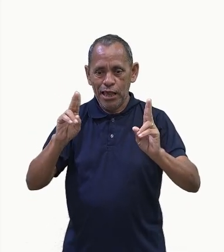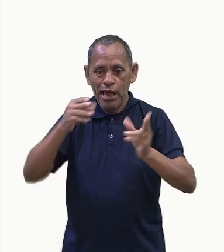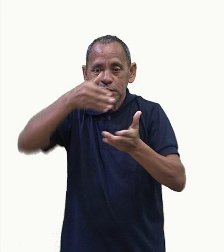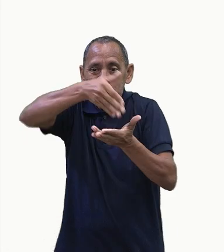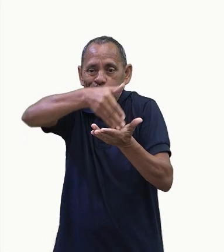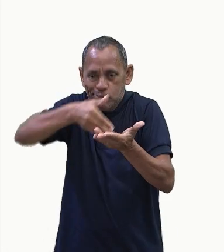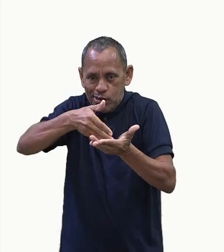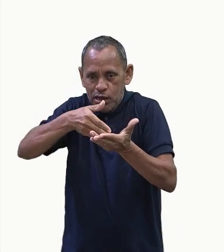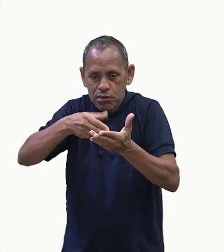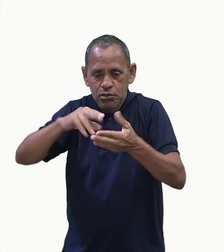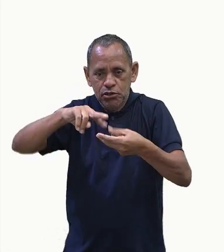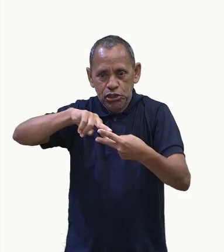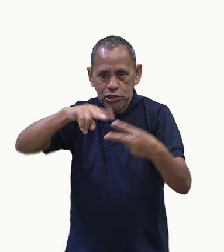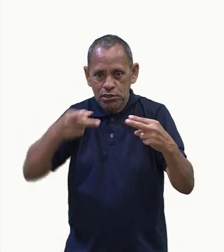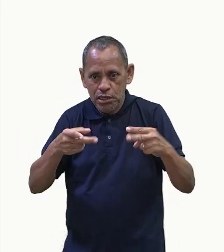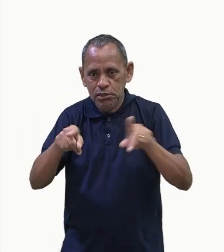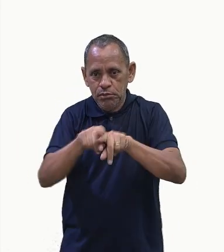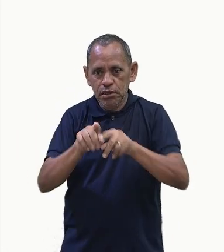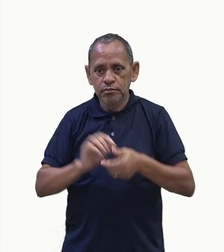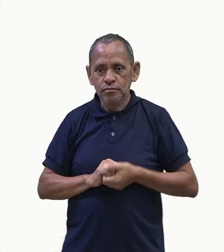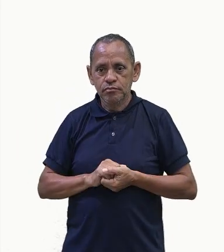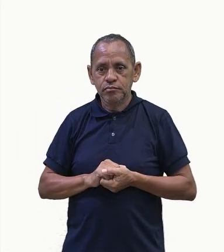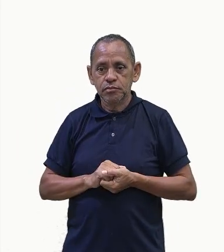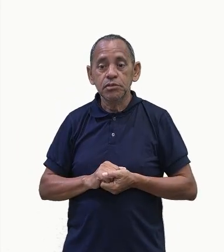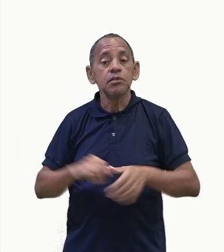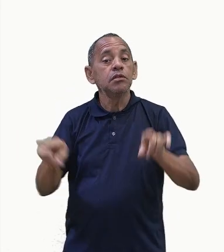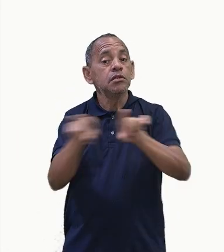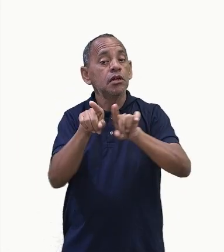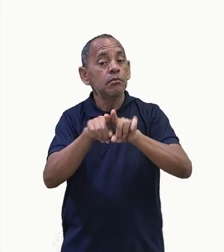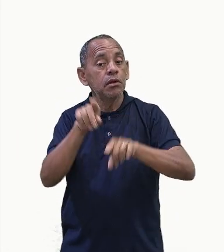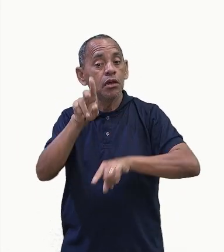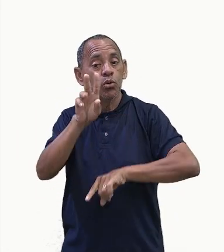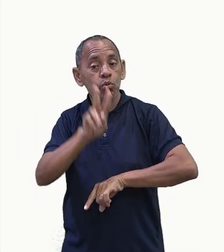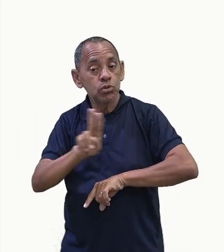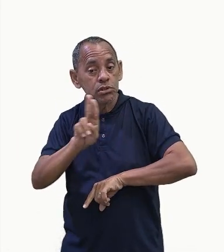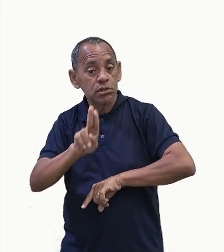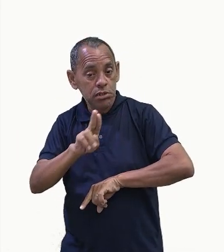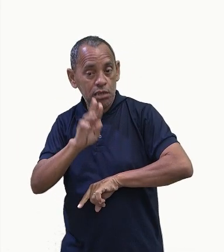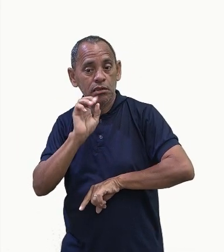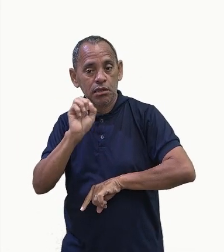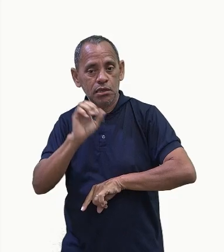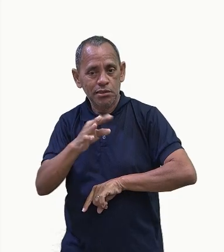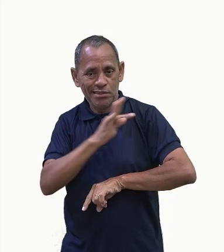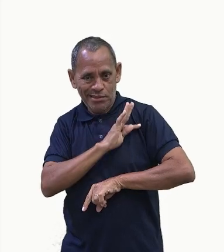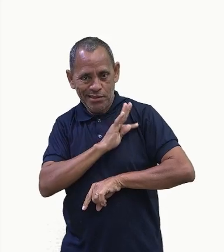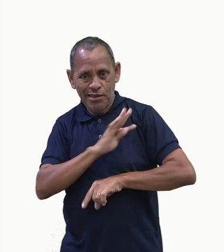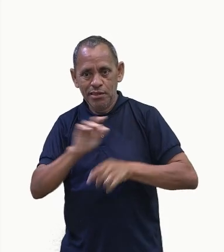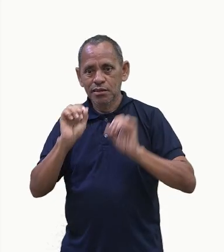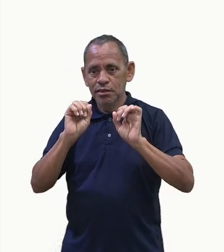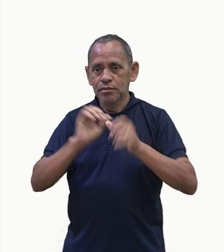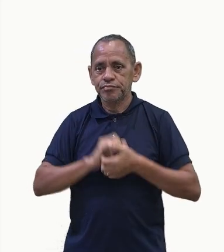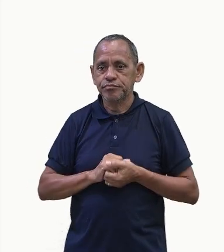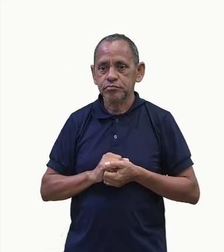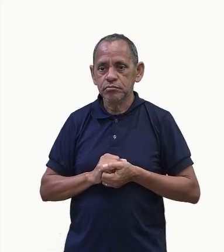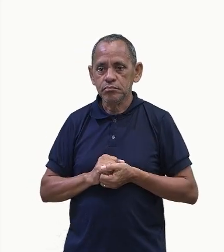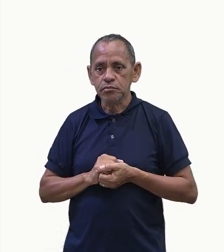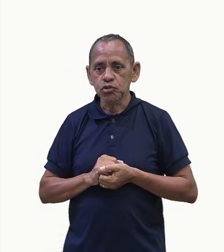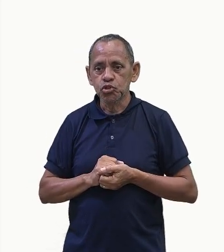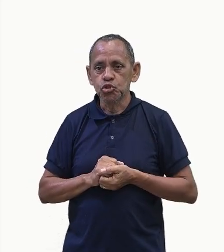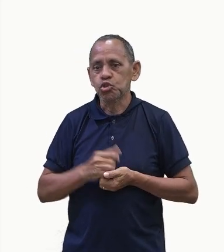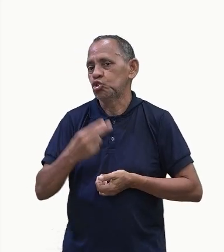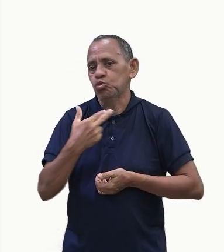disso, nessa técnica, a gente tem também um RNA guia, porque, vejam só, a gente não pode sair